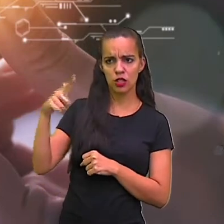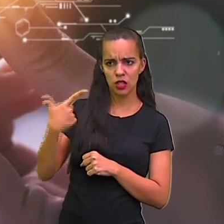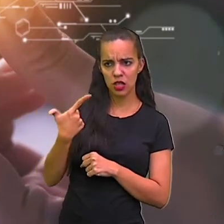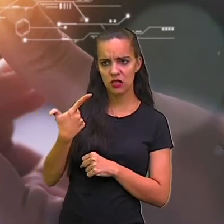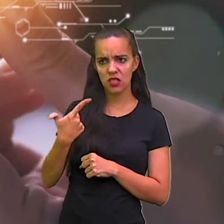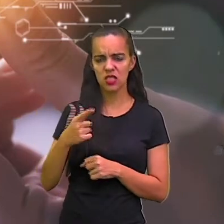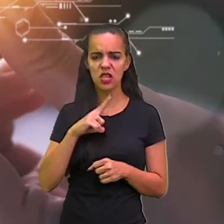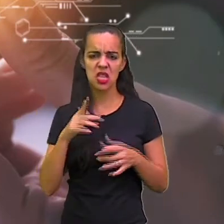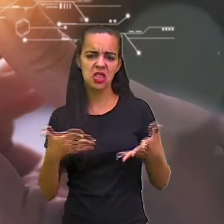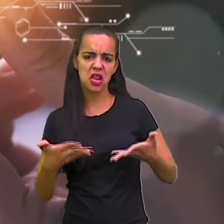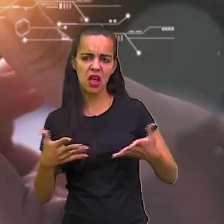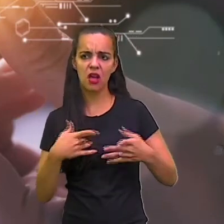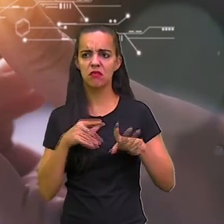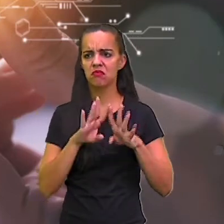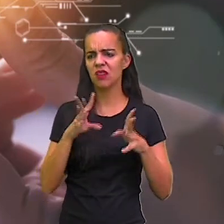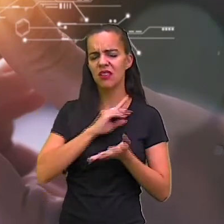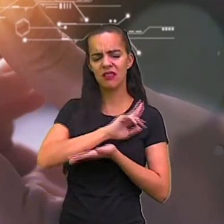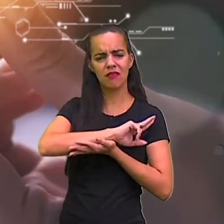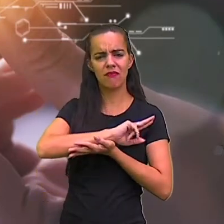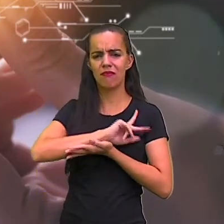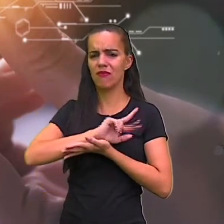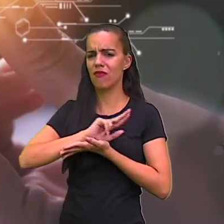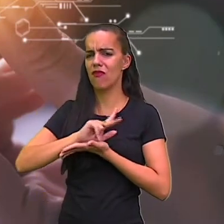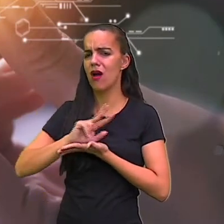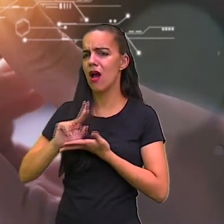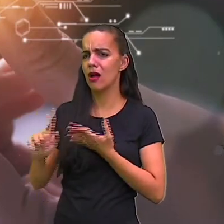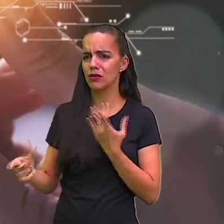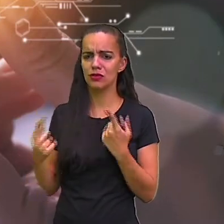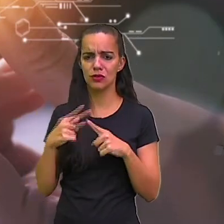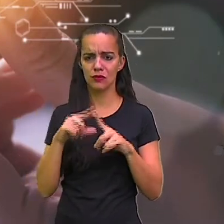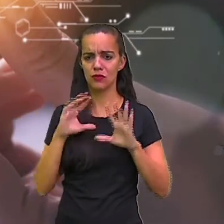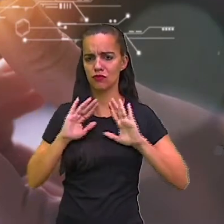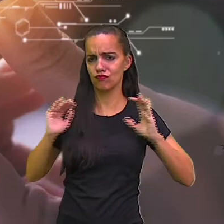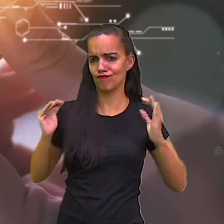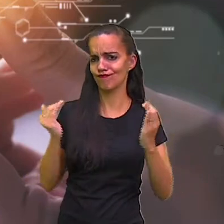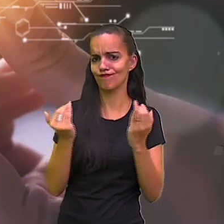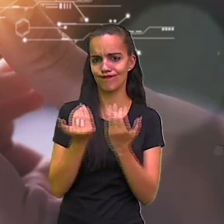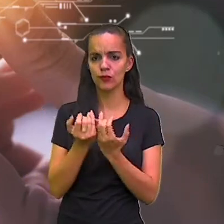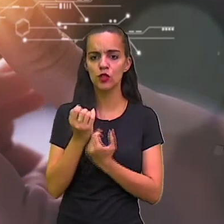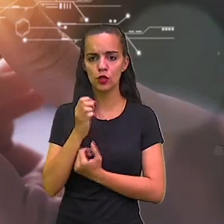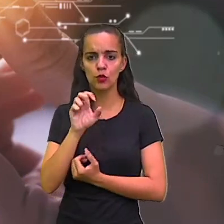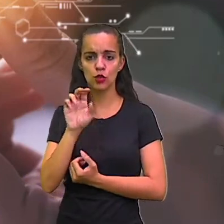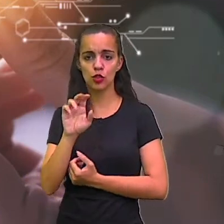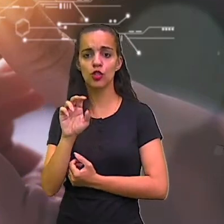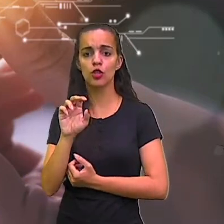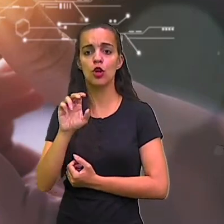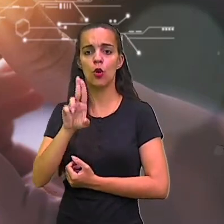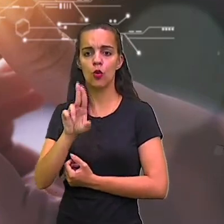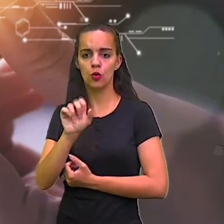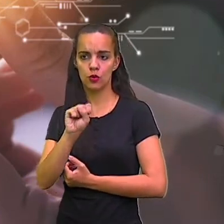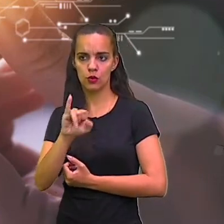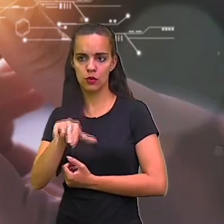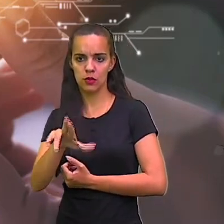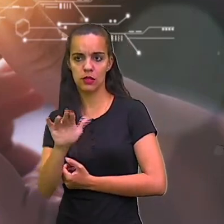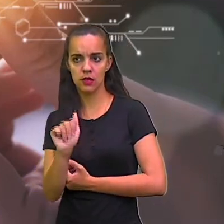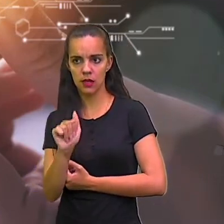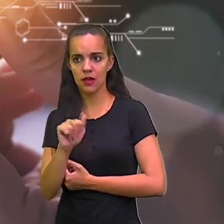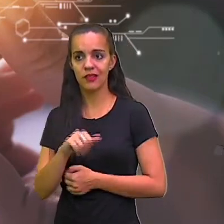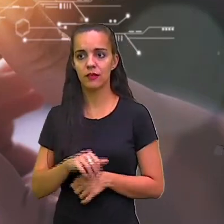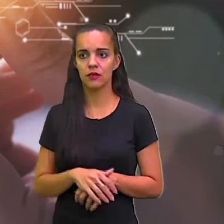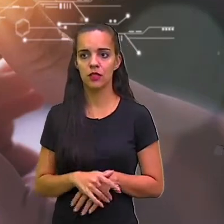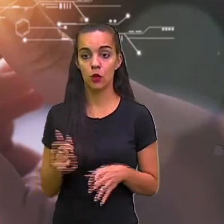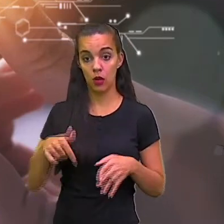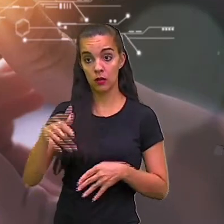termo elétricas nucleares e existem hoje várias outras maneiras de se produzir energia